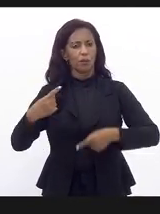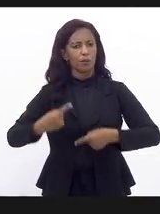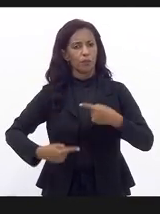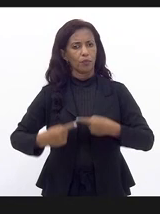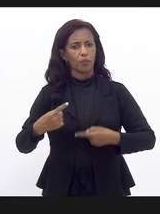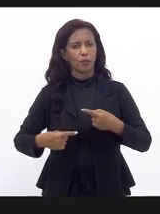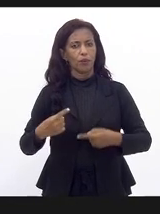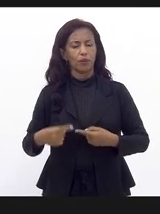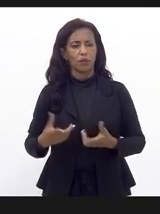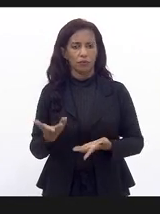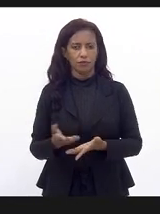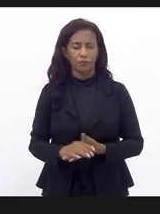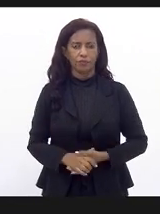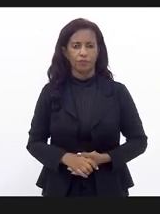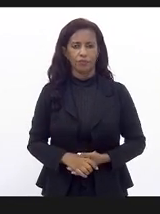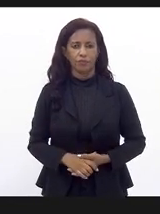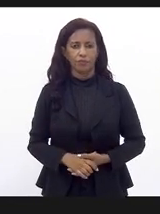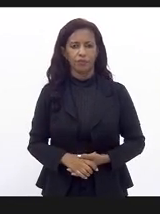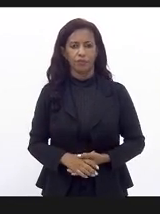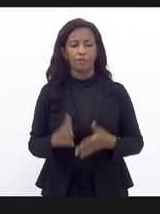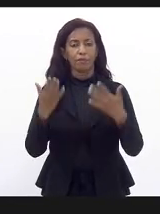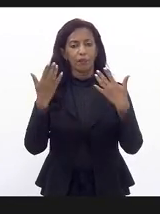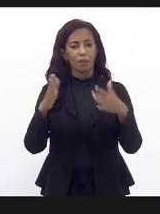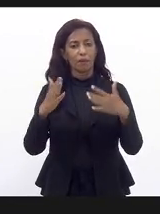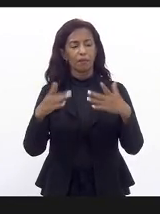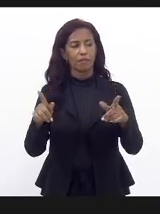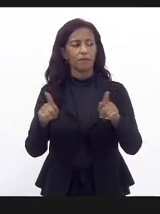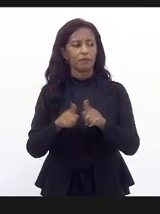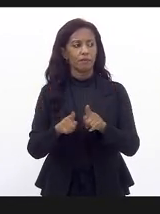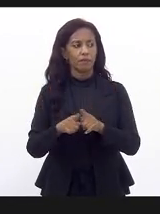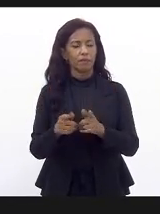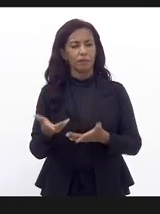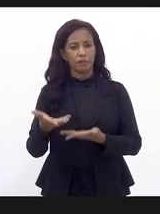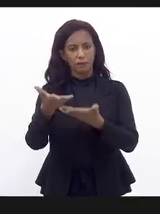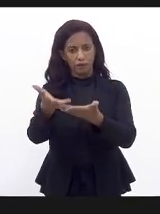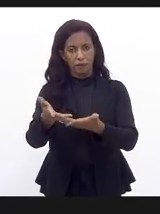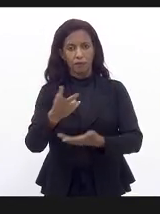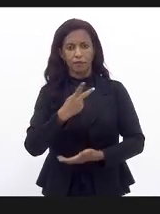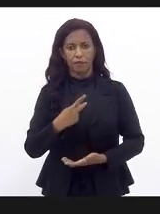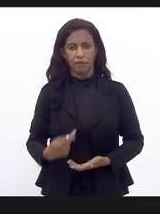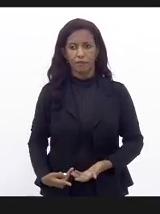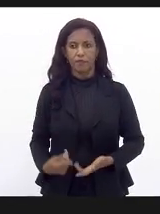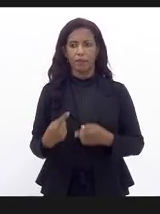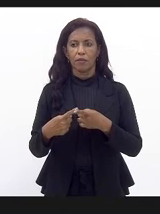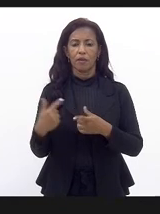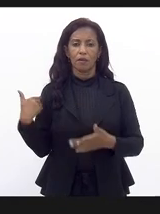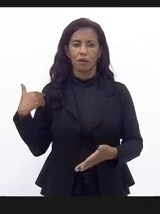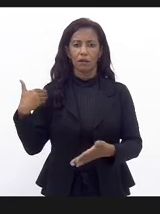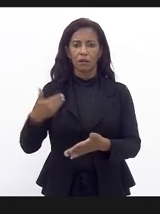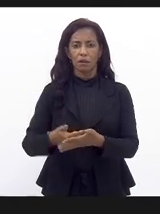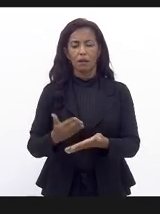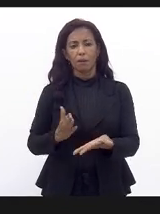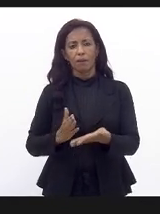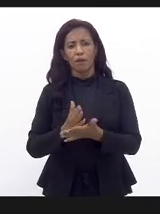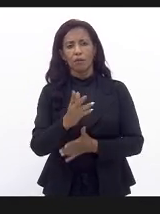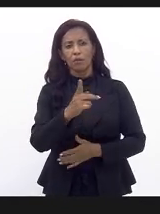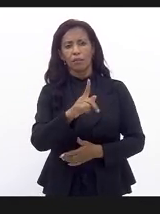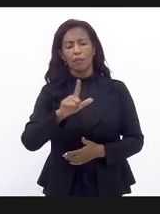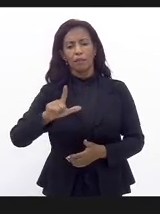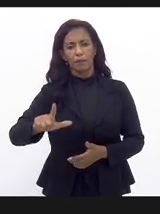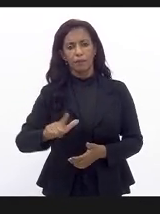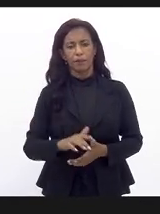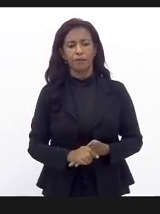que é o Palácio Tiradentes. E parabenizar também, não é, Vossa Excelência, porque recentemente aprovou o projeto de